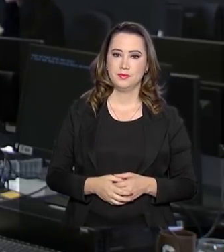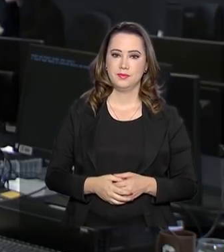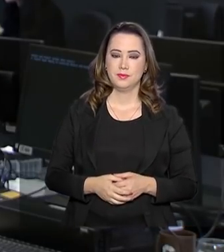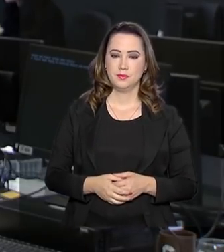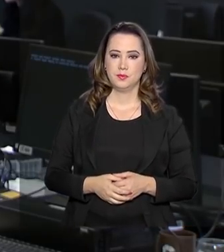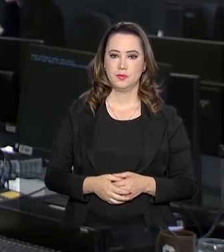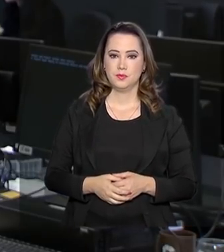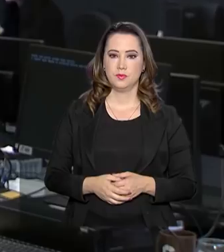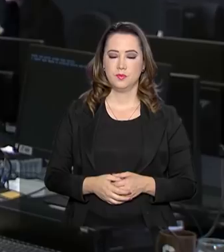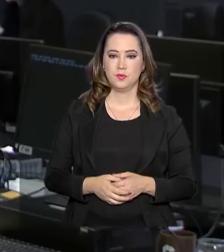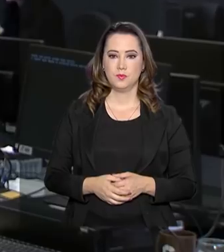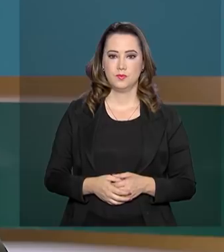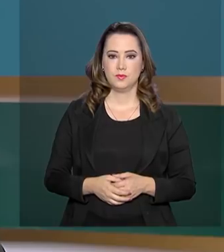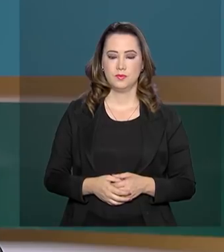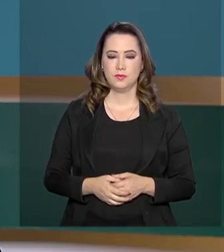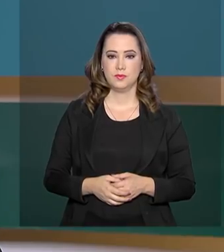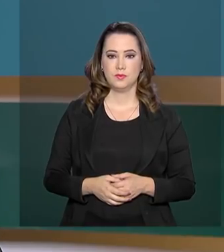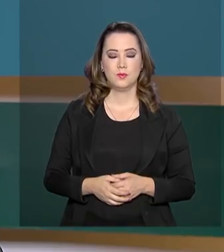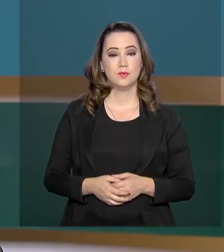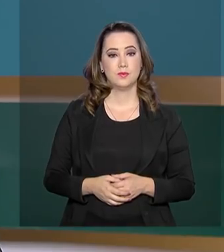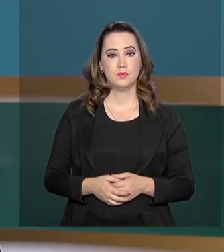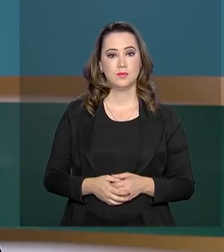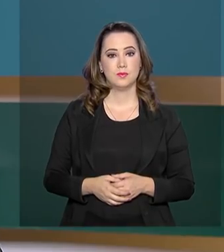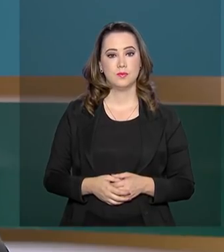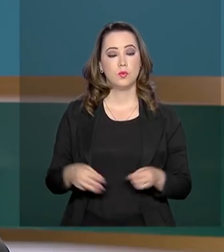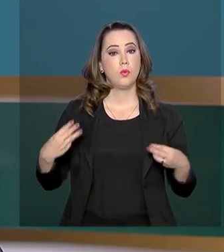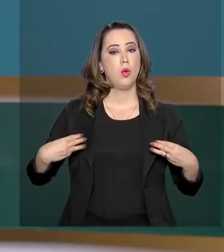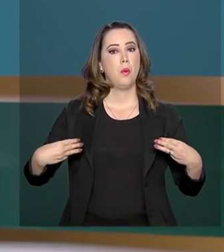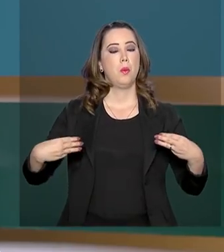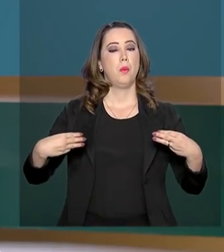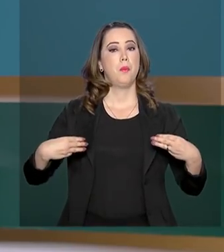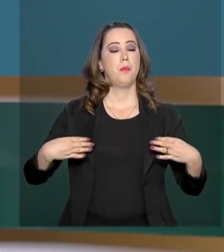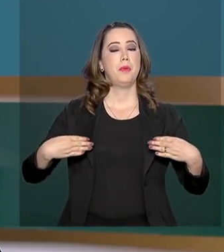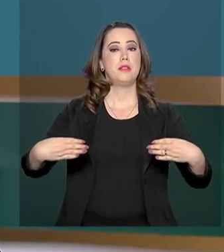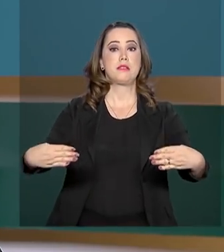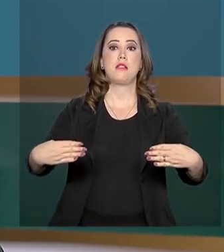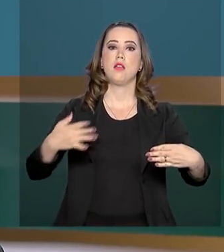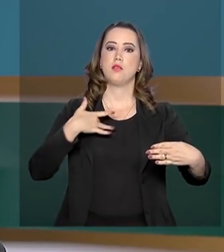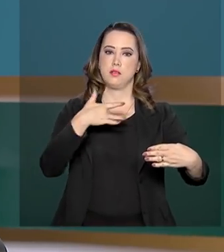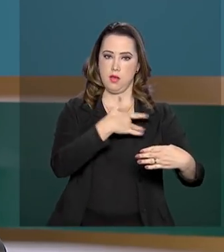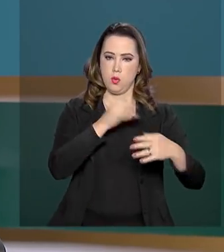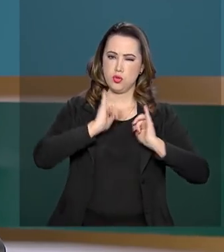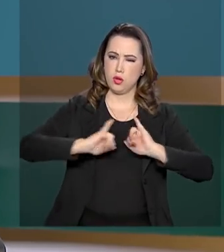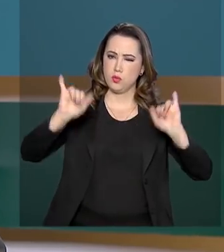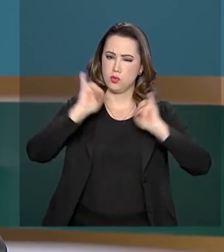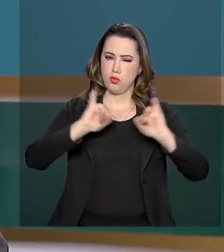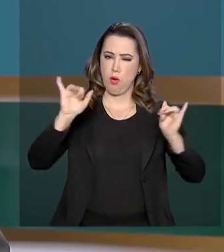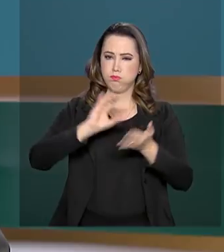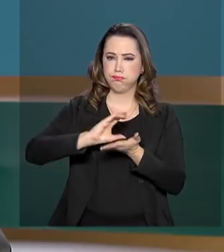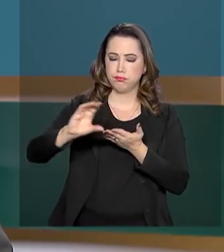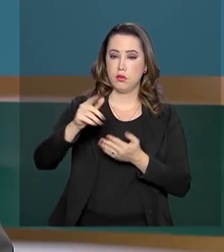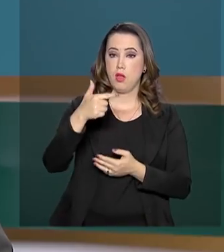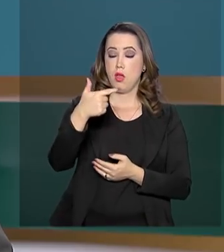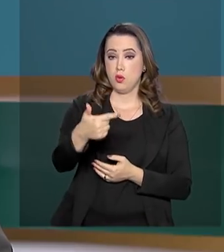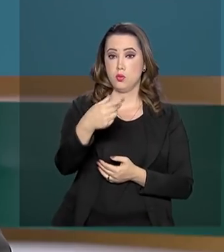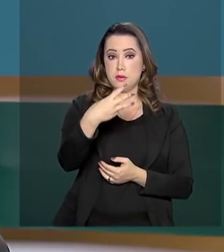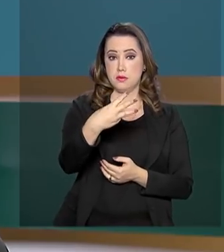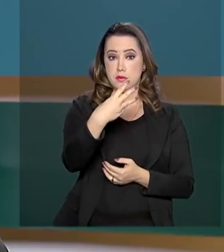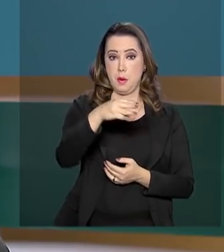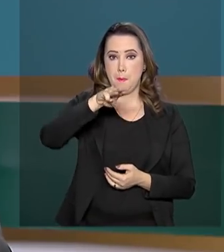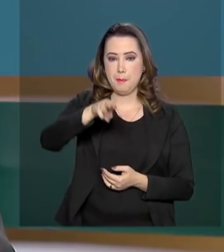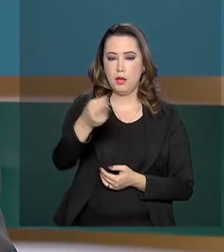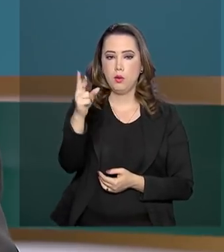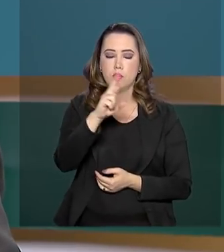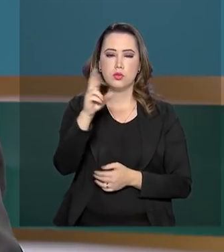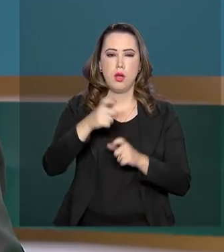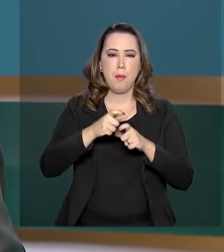para o Governo Agora. O Ministério da Saúde anunciou investimentos de R 233 milhões para